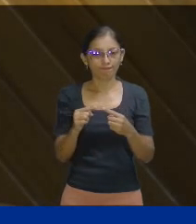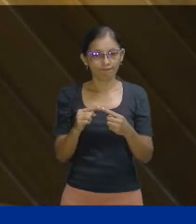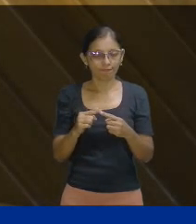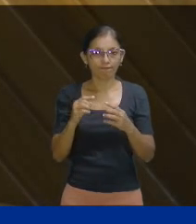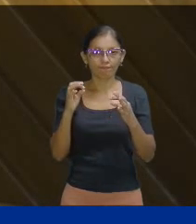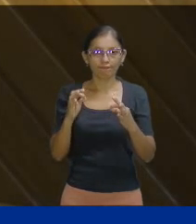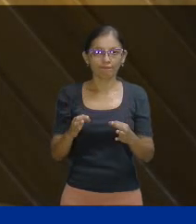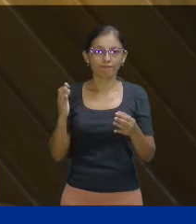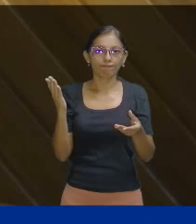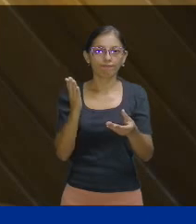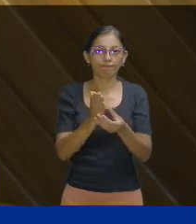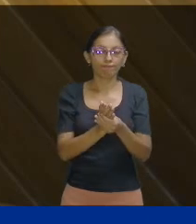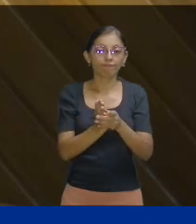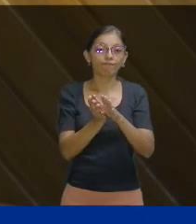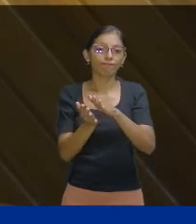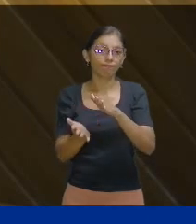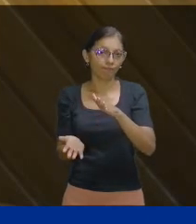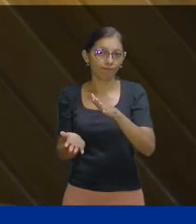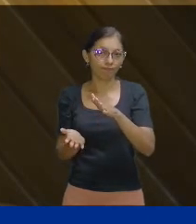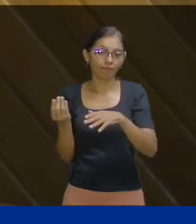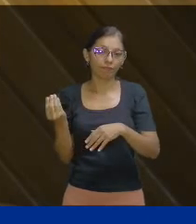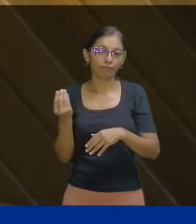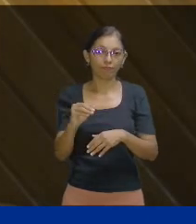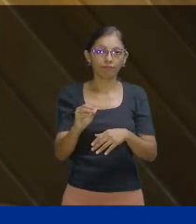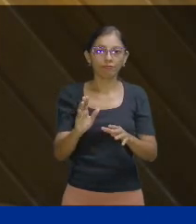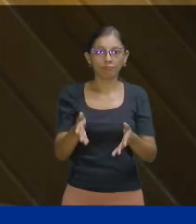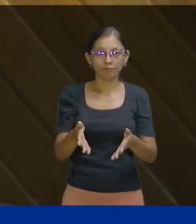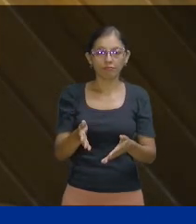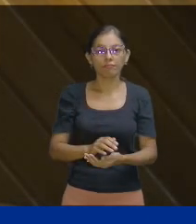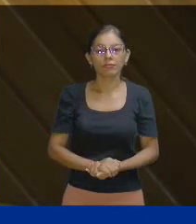nos autos, no parecer de